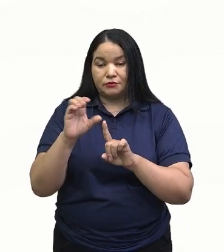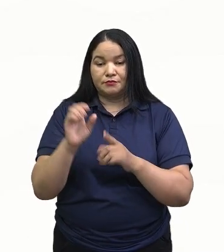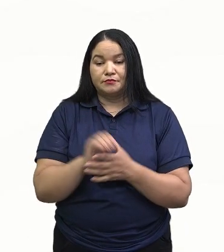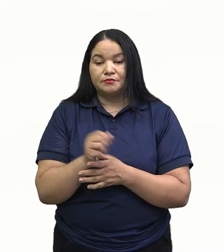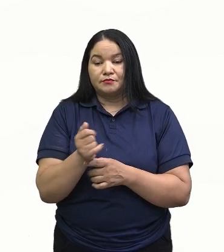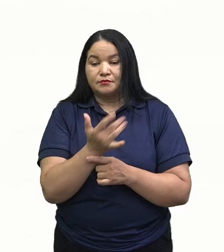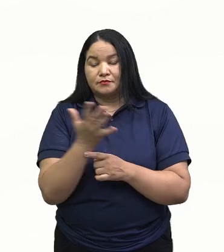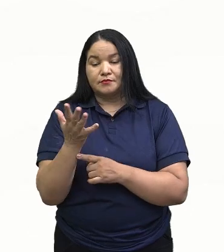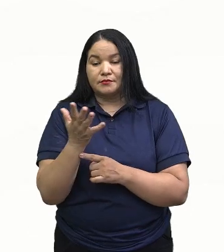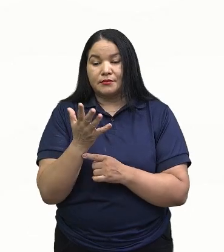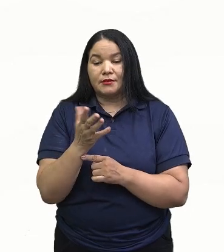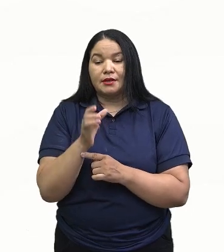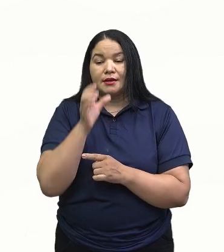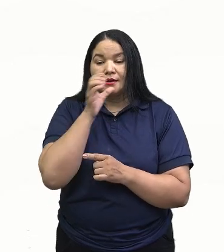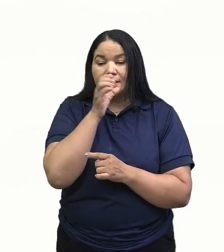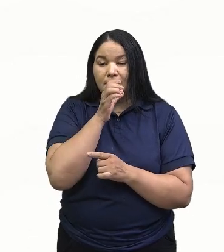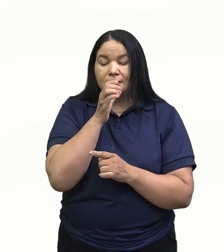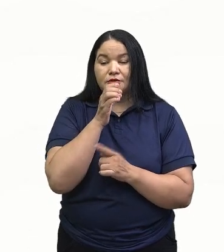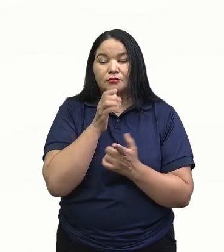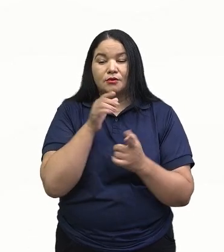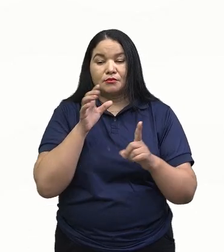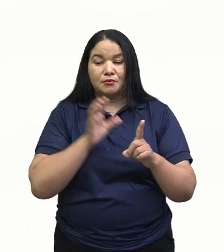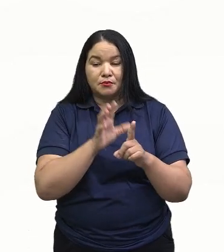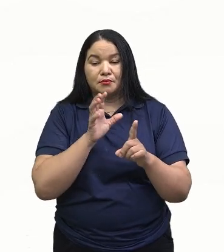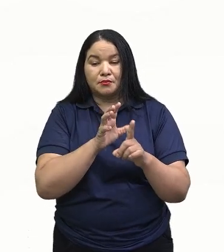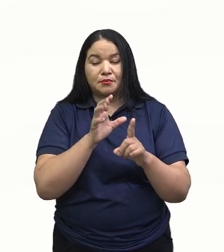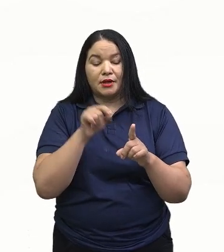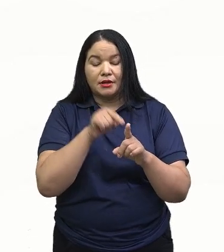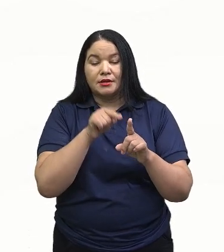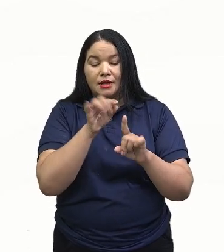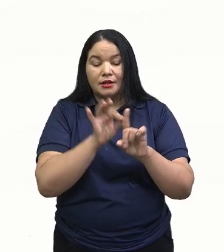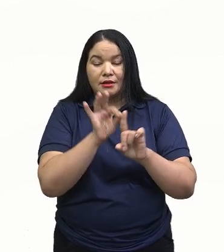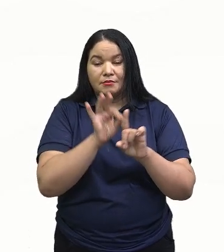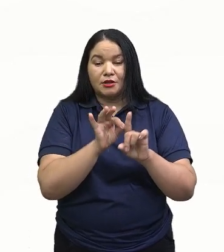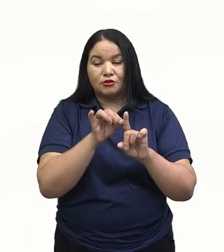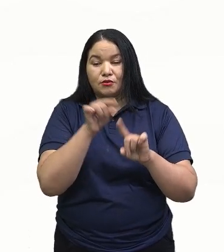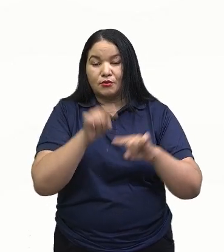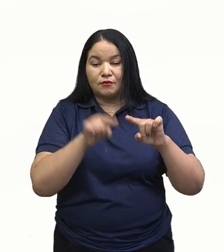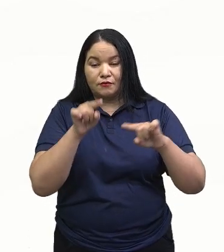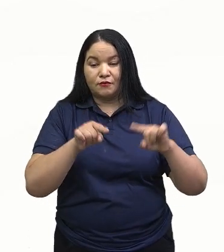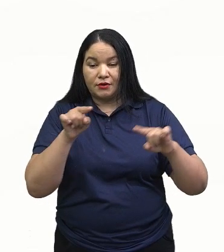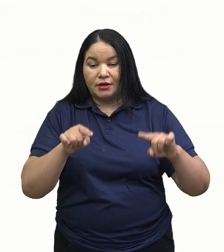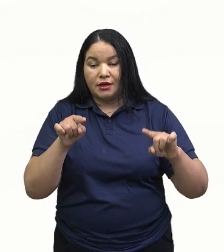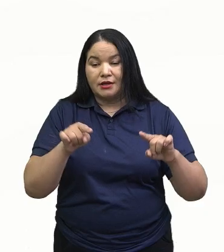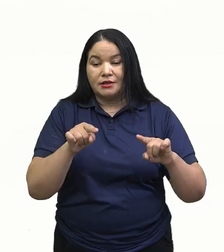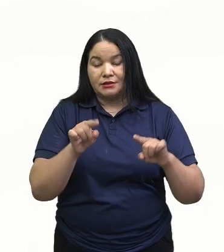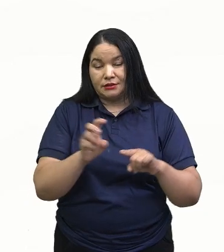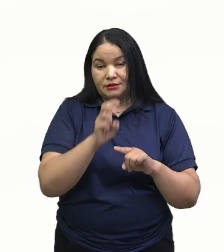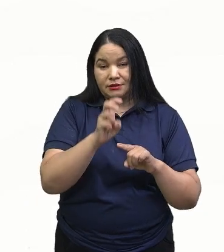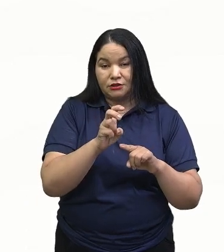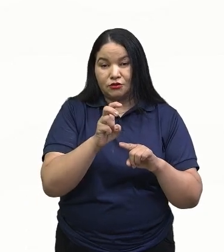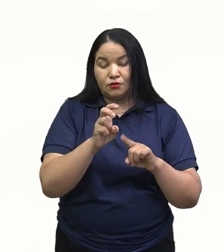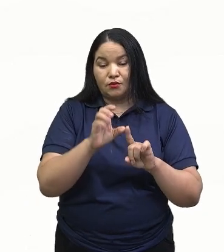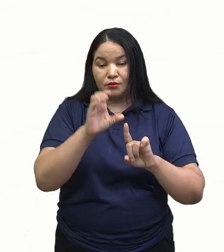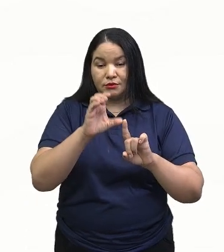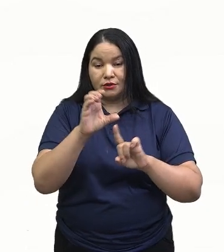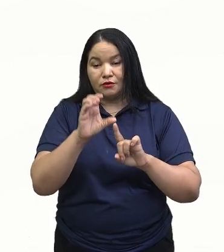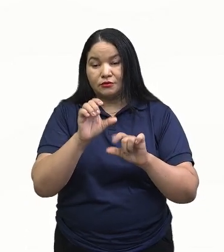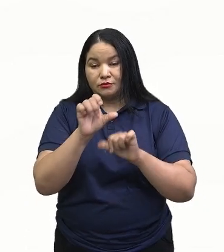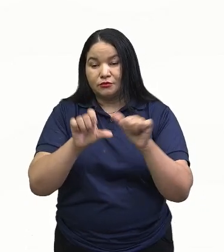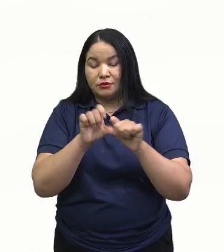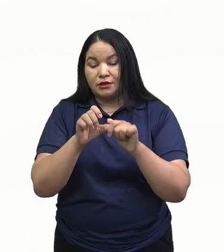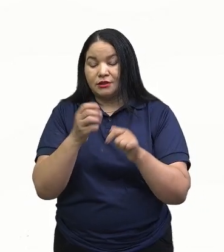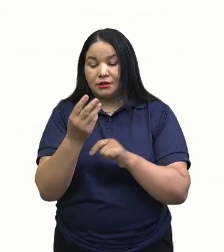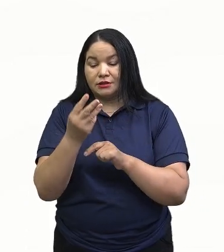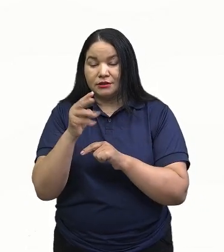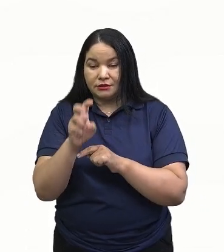de calor que o corpo deve receber para que sua temperatura varie de 5 para 35 graus. E